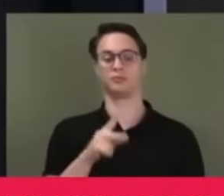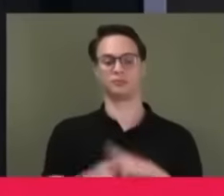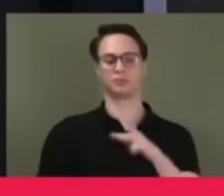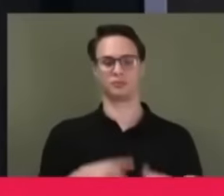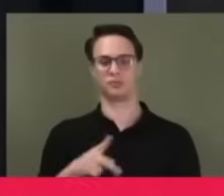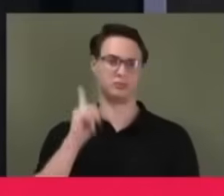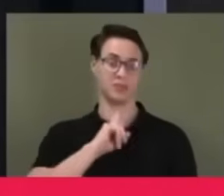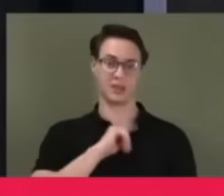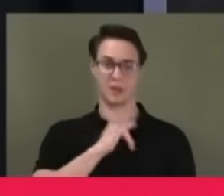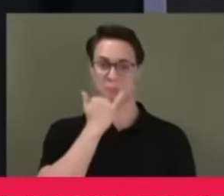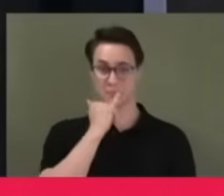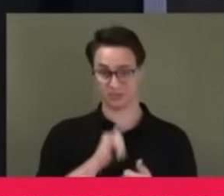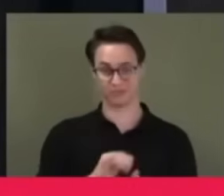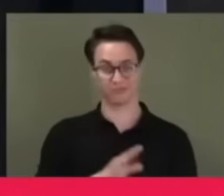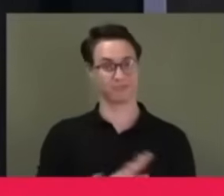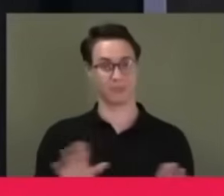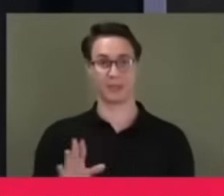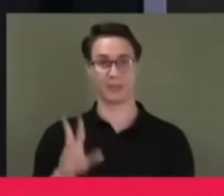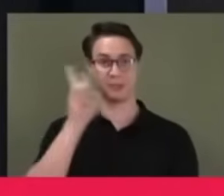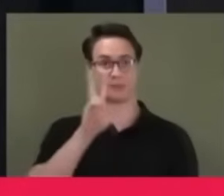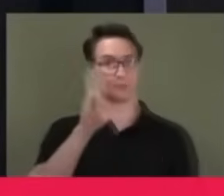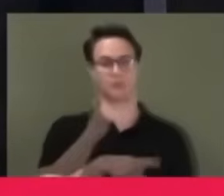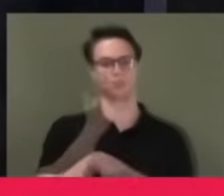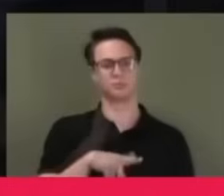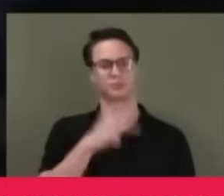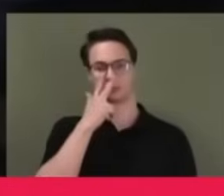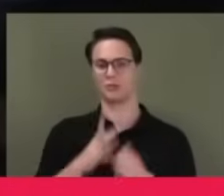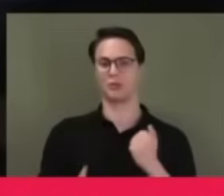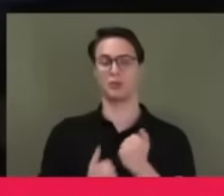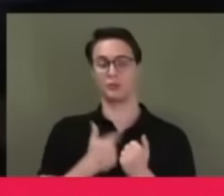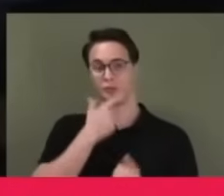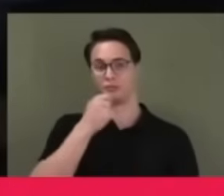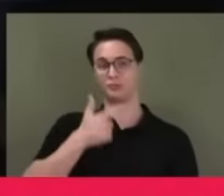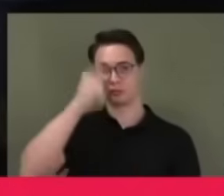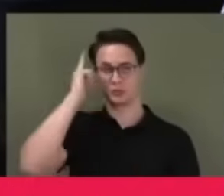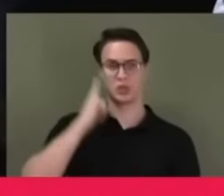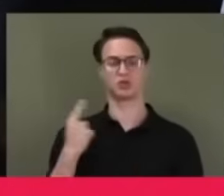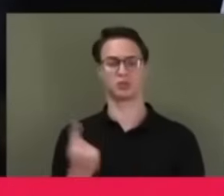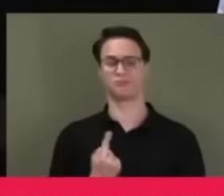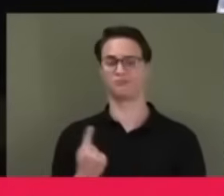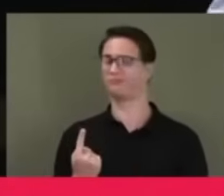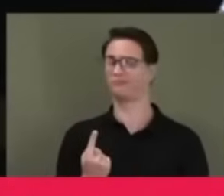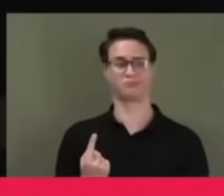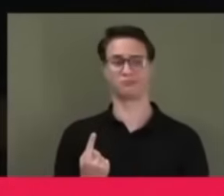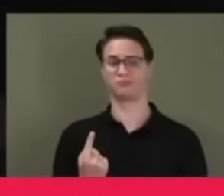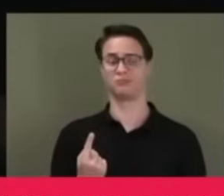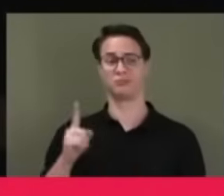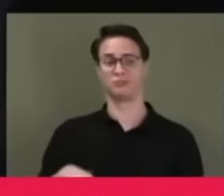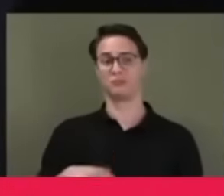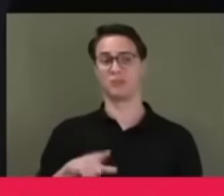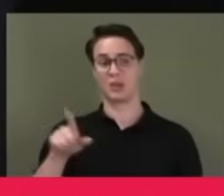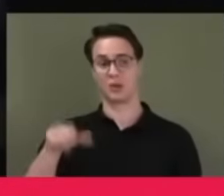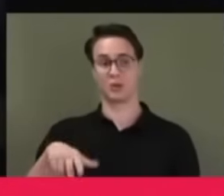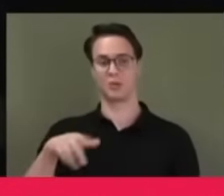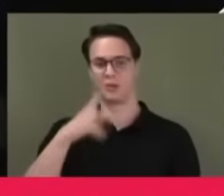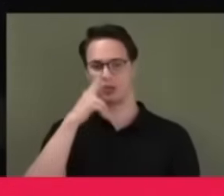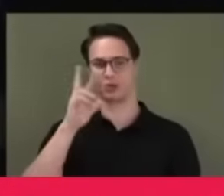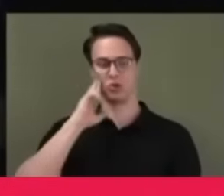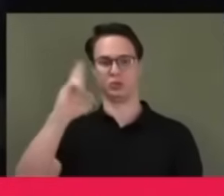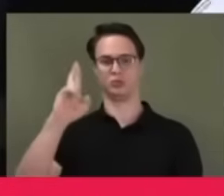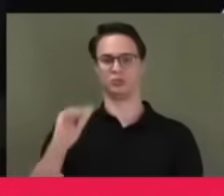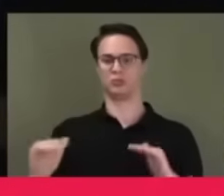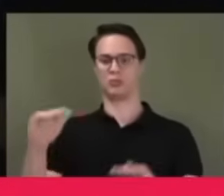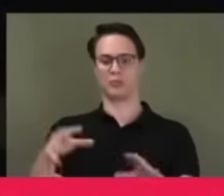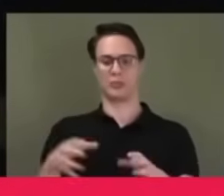vai perdoá-lo. A história não vai perdoá-lo. Alexandre de Moraes não está sozinho. Ele é CEO. Ele é CEO de